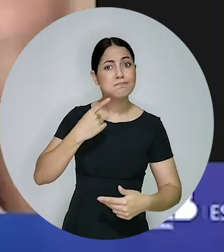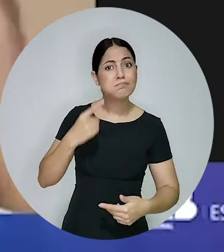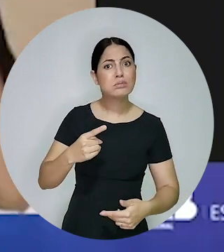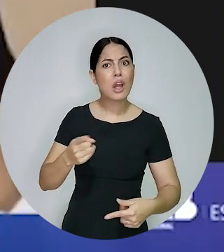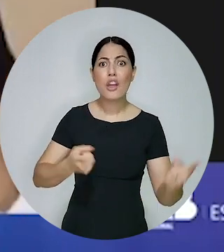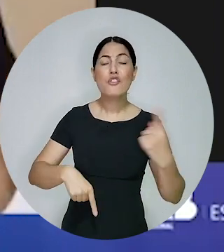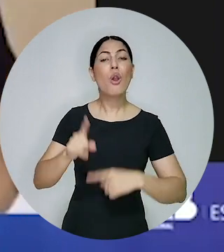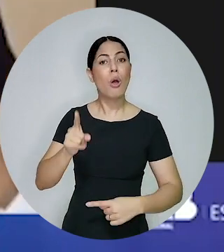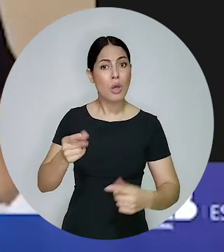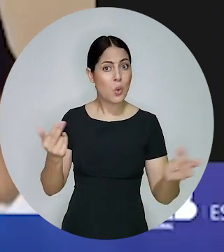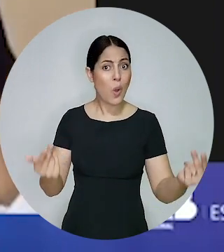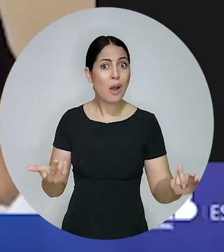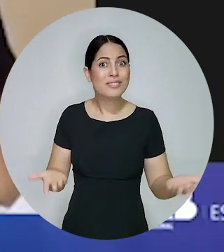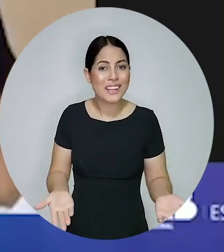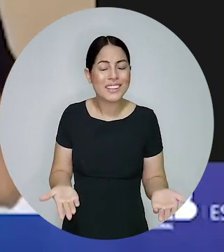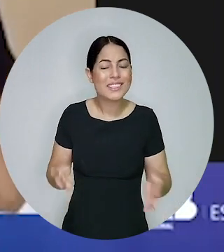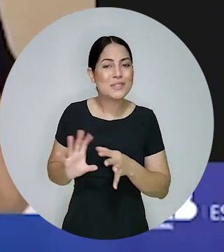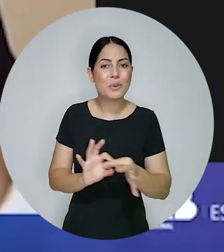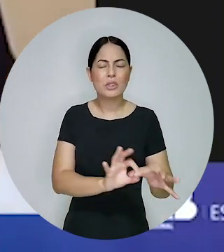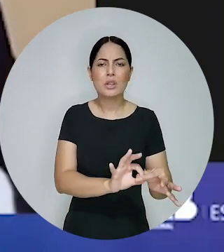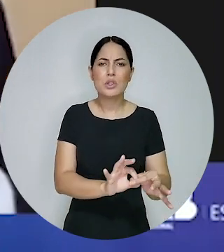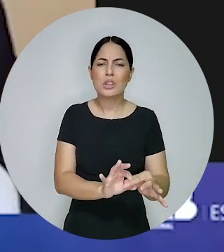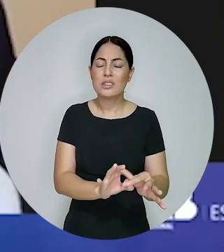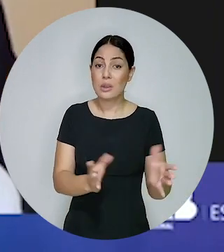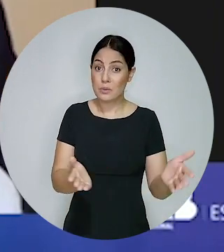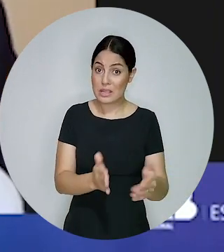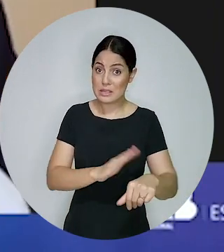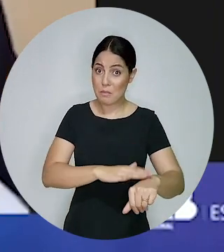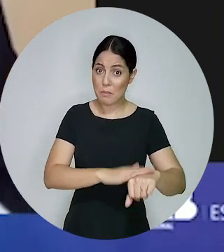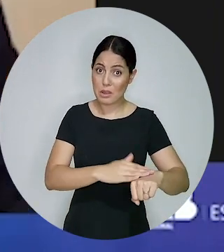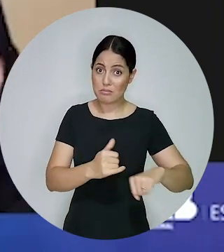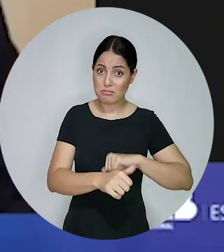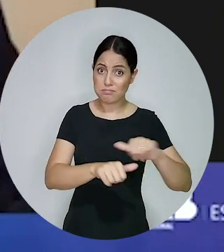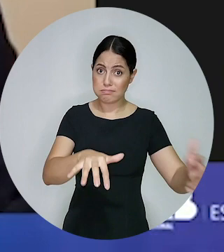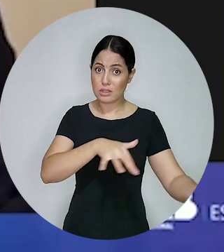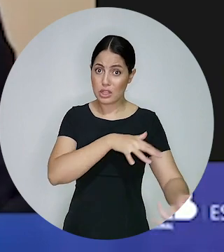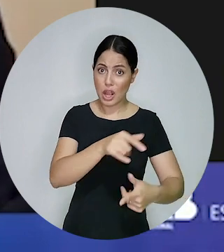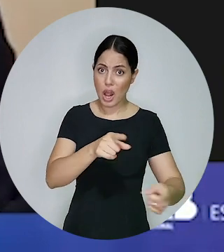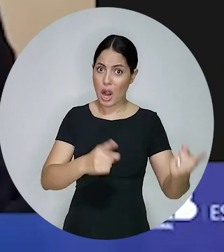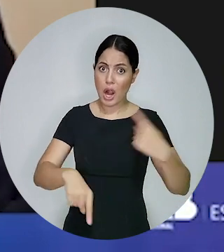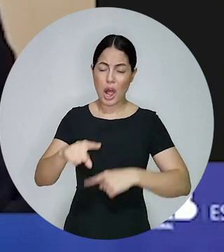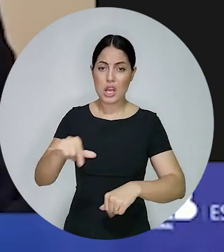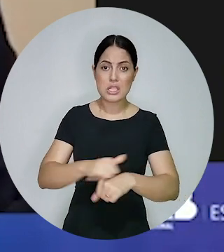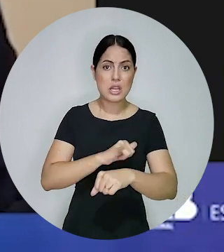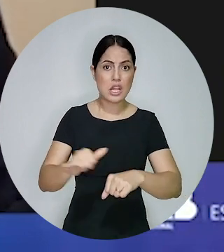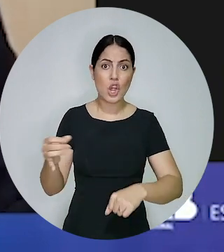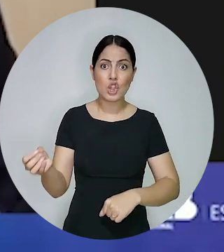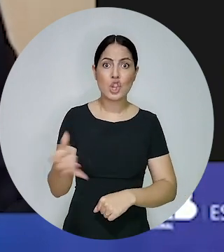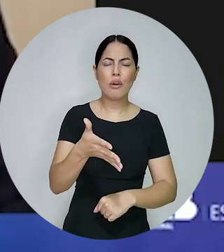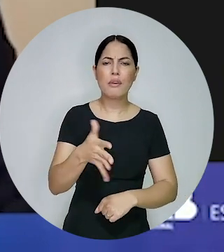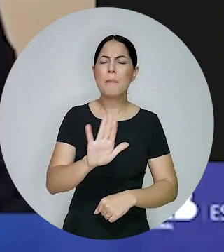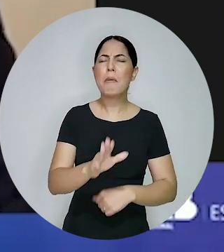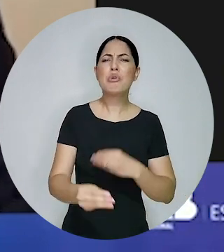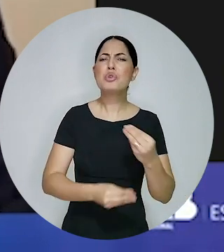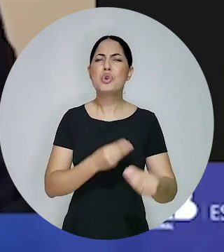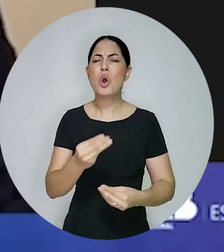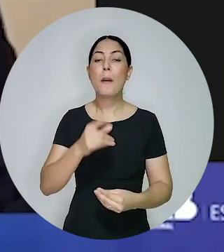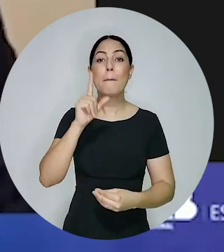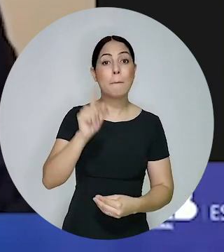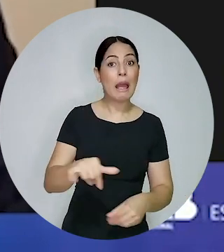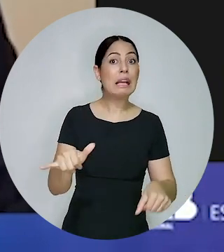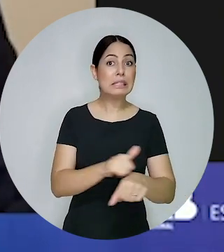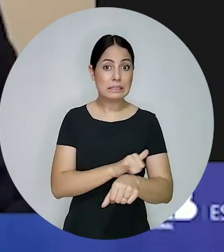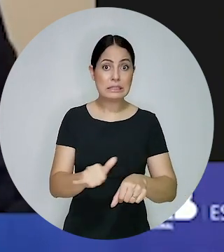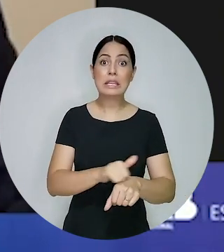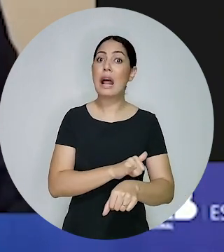todo. Então, como o professor André falou, o advogado que sai dessa pandemia, ele sai totalmente